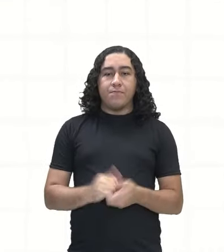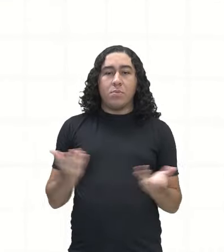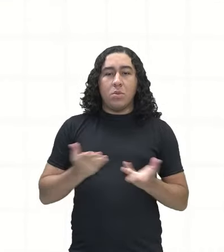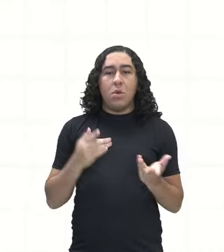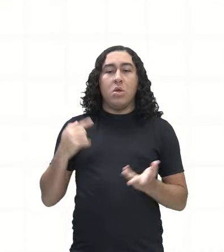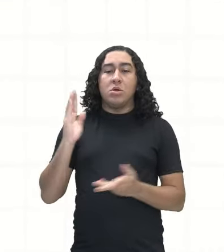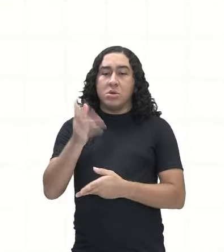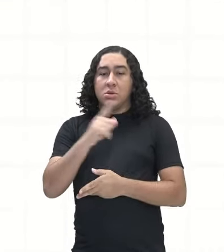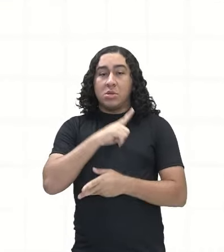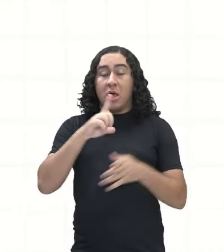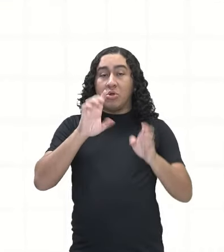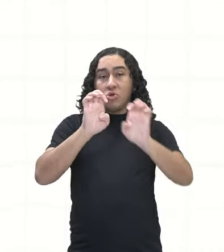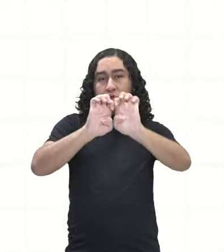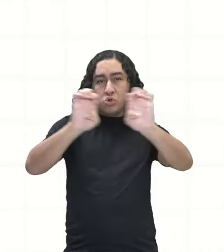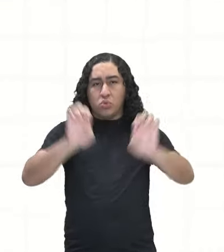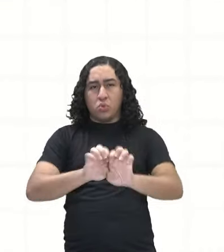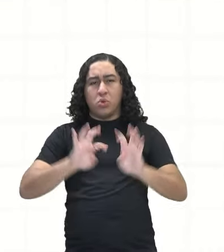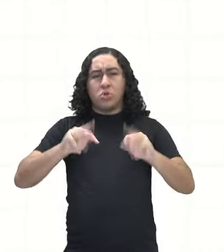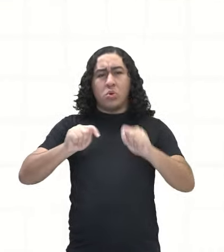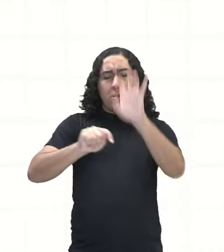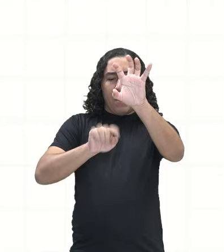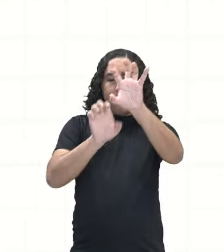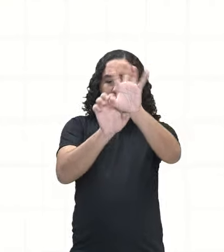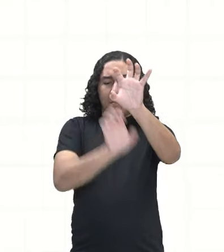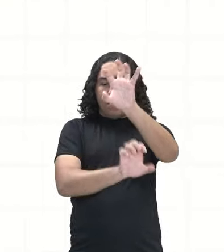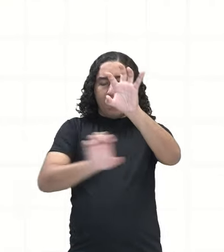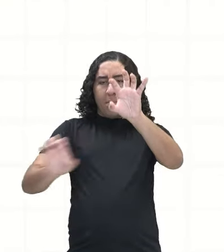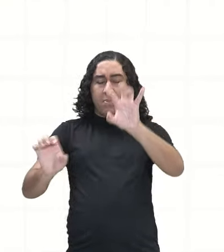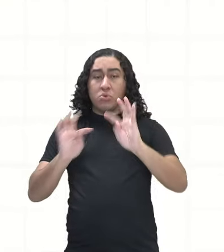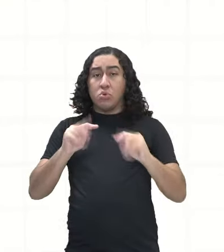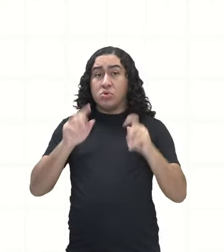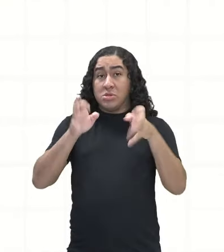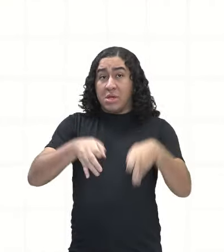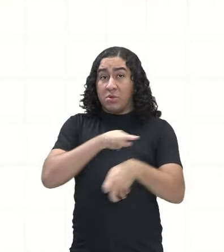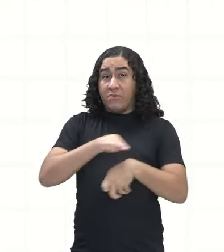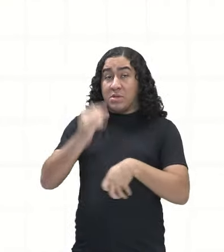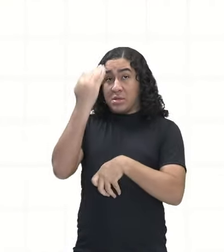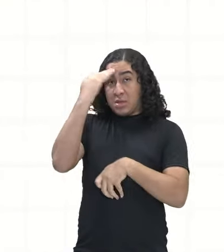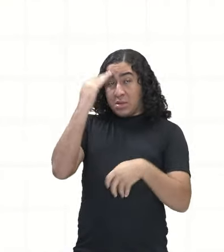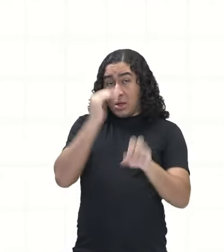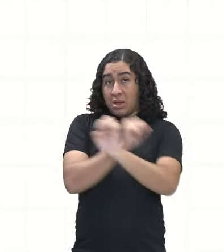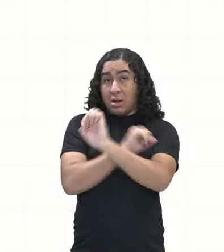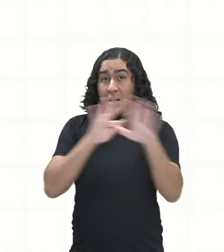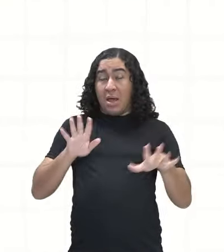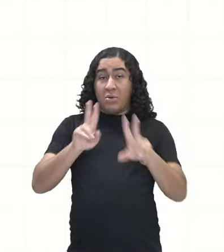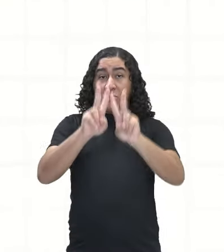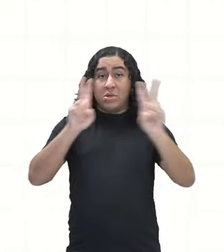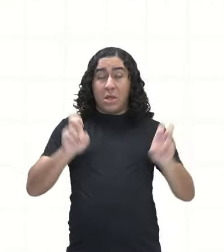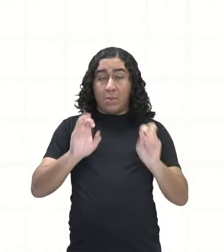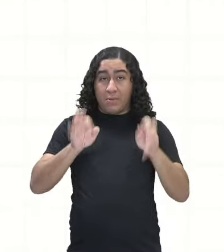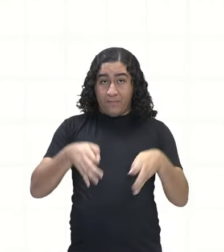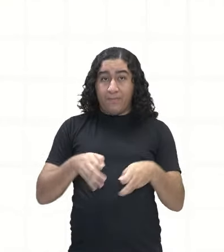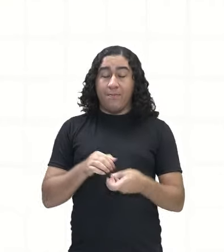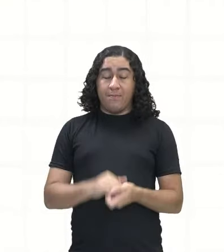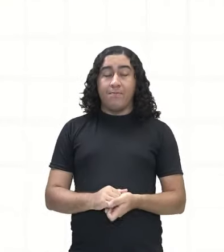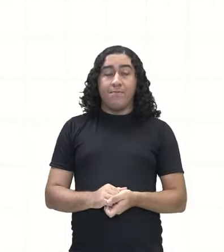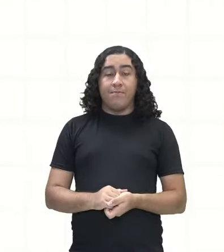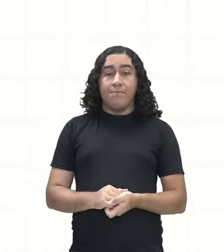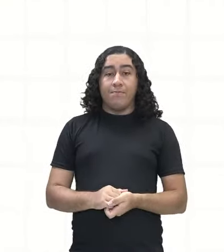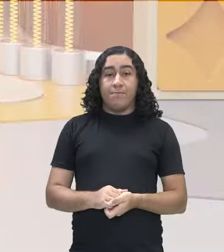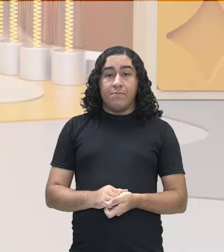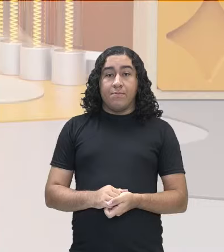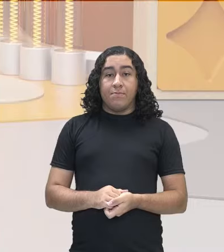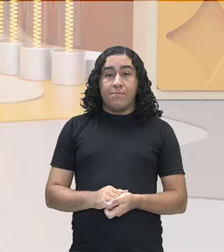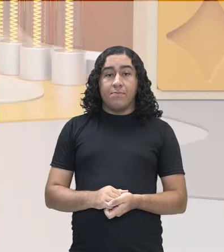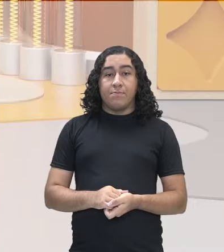tenho esse esqueminha aqui para vocês tá bom todo montadinho para vocês compreenderem um pouco sobre esses tipos de migração que a gente